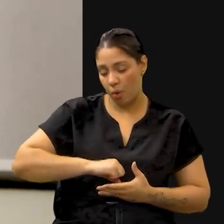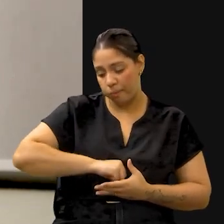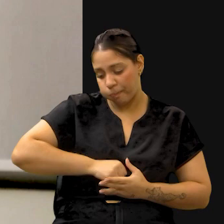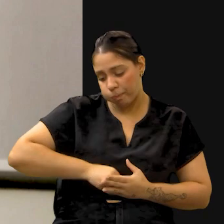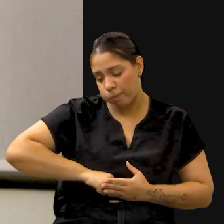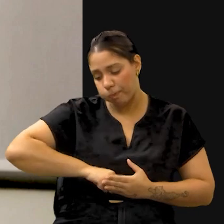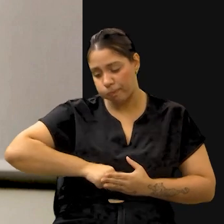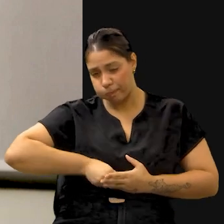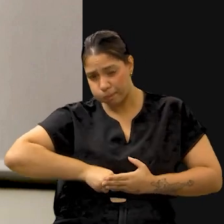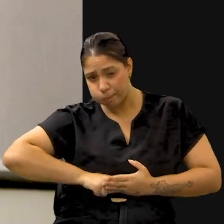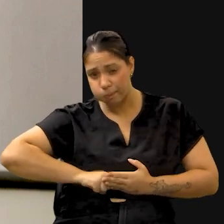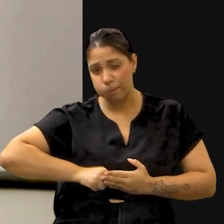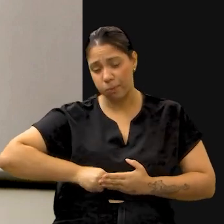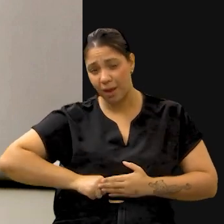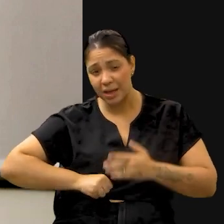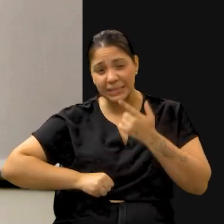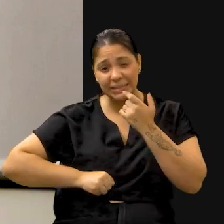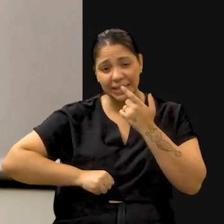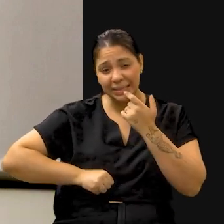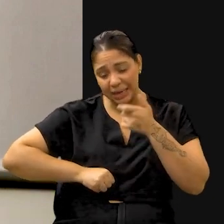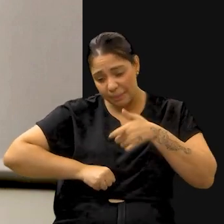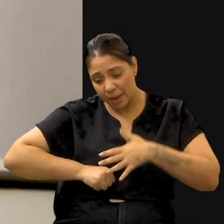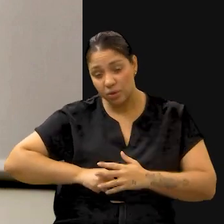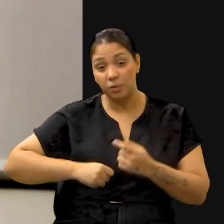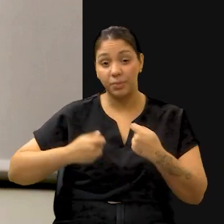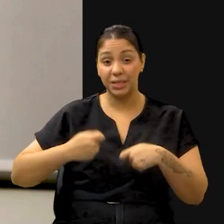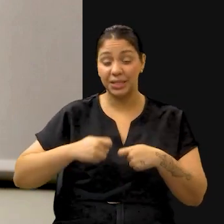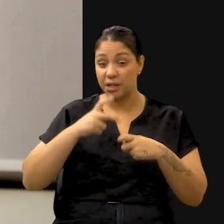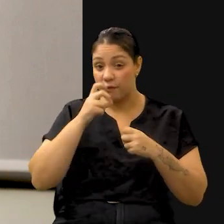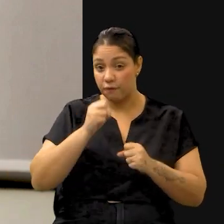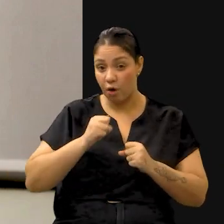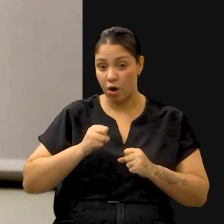fezes e começa a ter sangramento, começa a precisar de